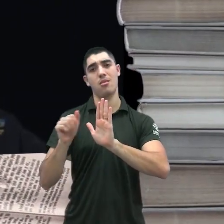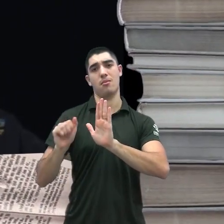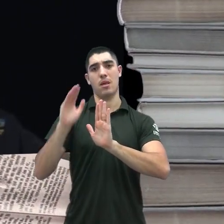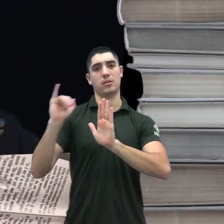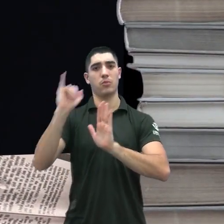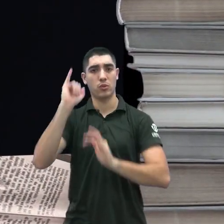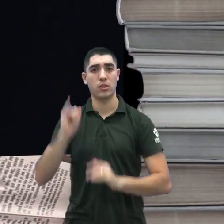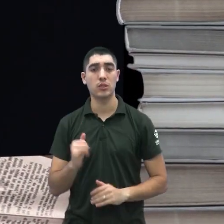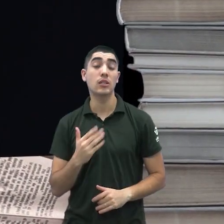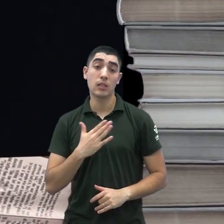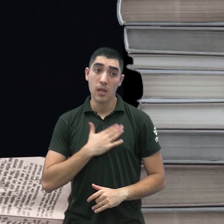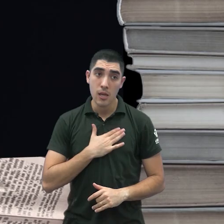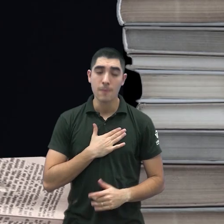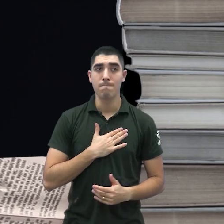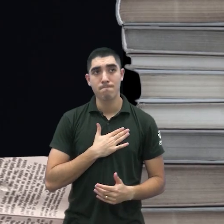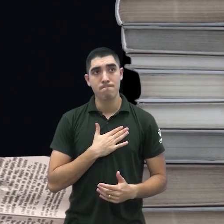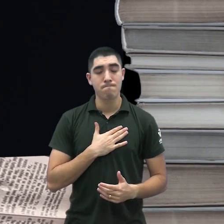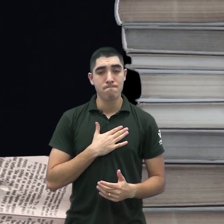sido